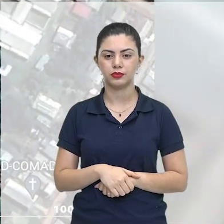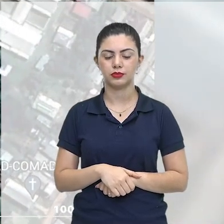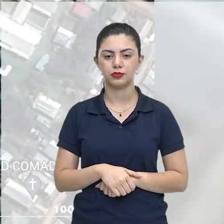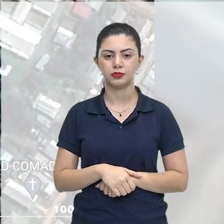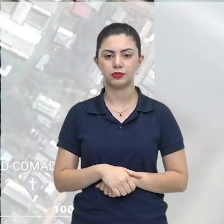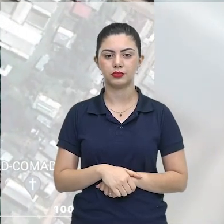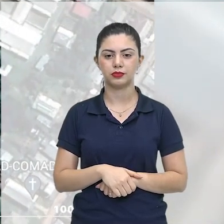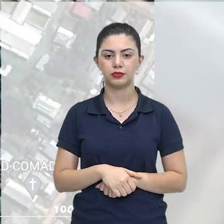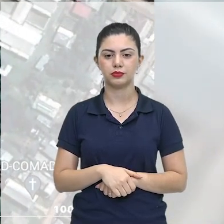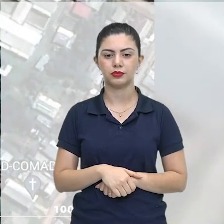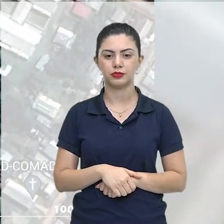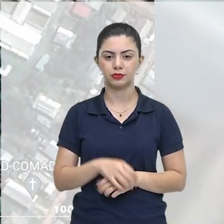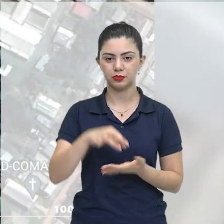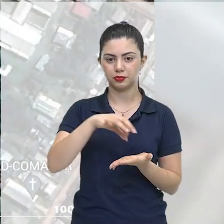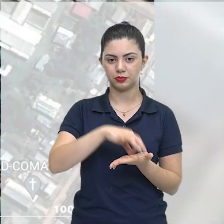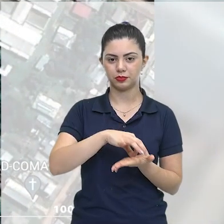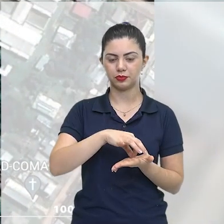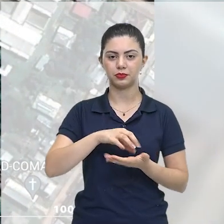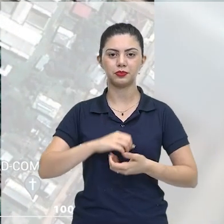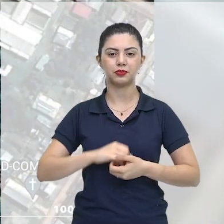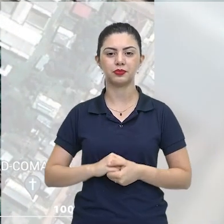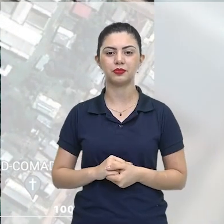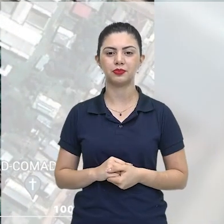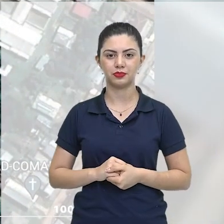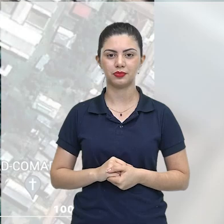Vamos colocar aqui